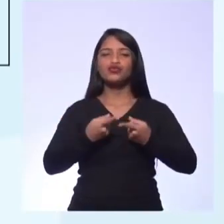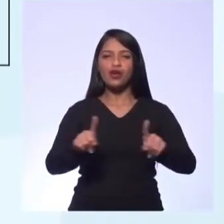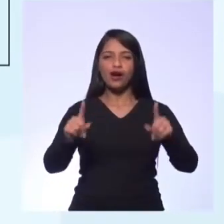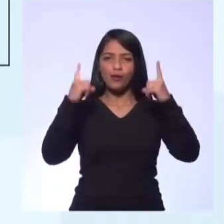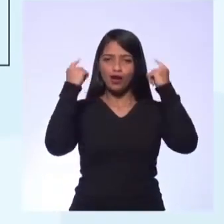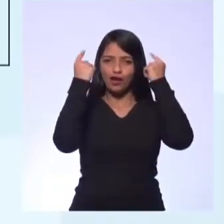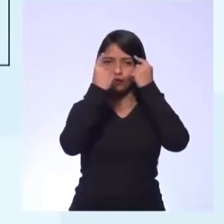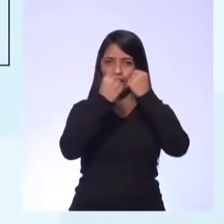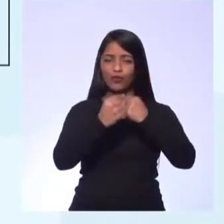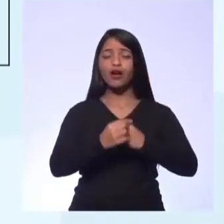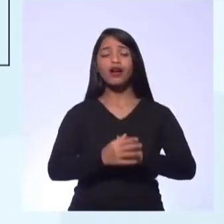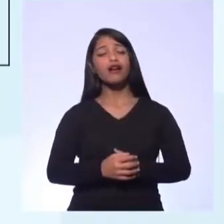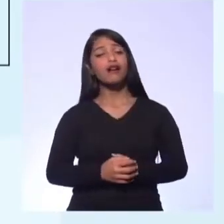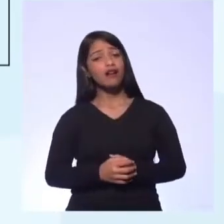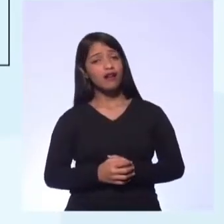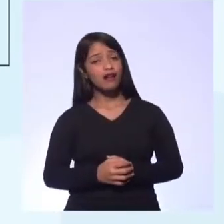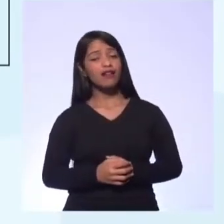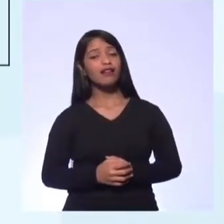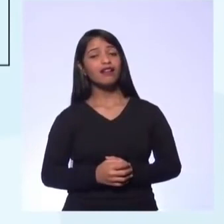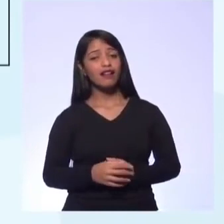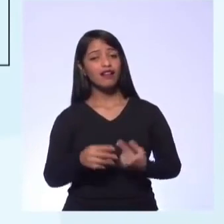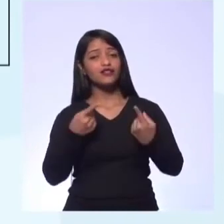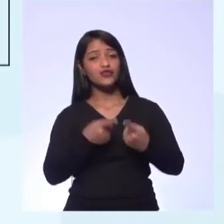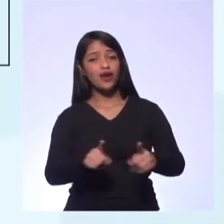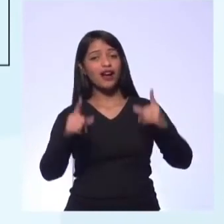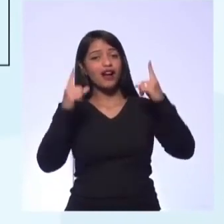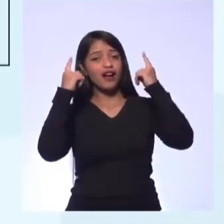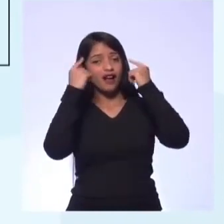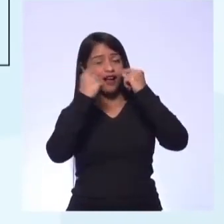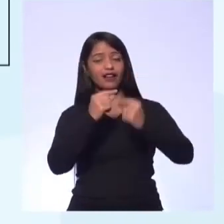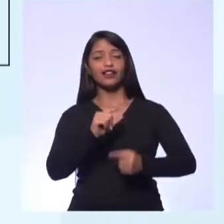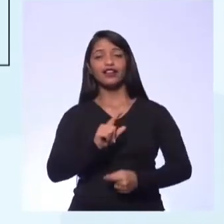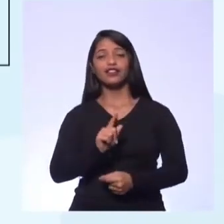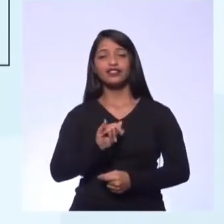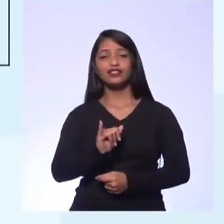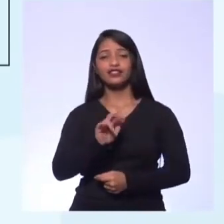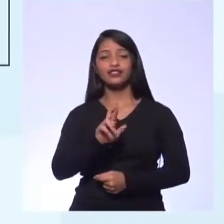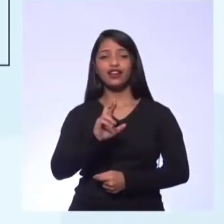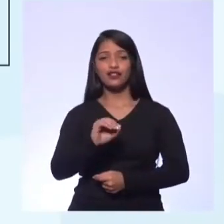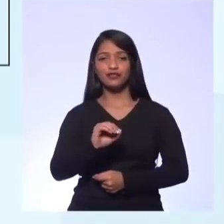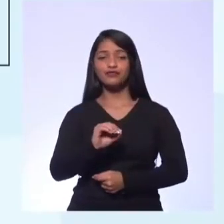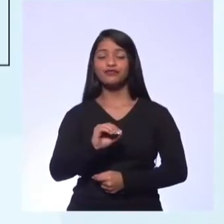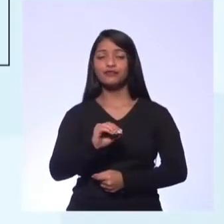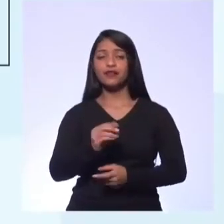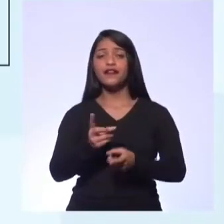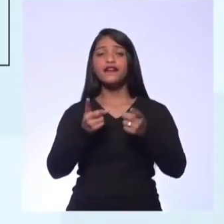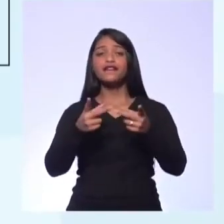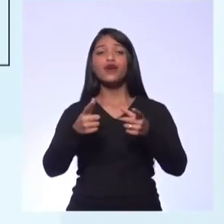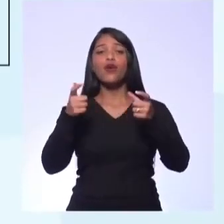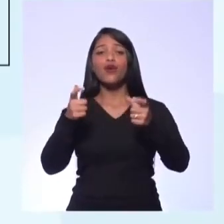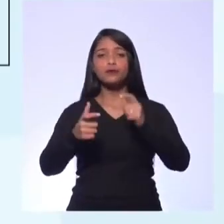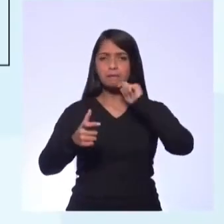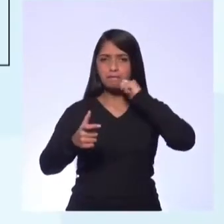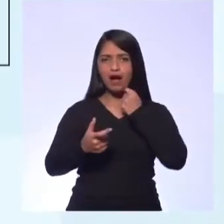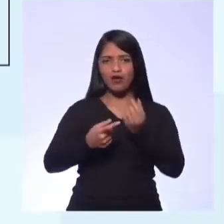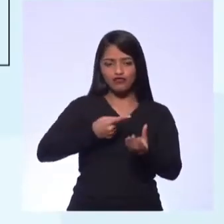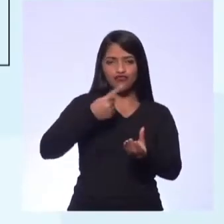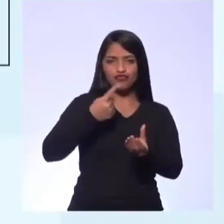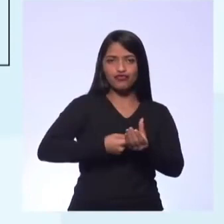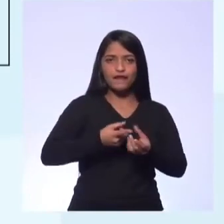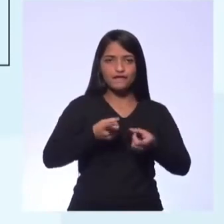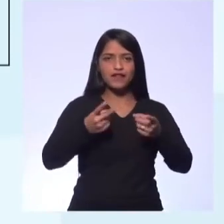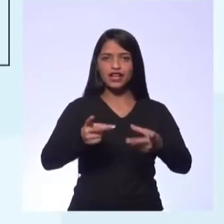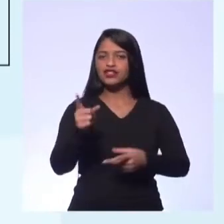tá? é o churrasquinho grego? Churrasquinho grego em inglês é gyro. Só que eles não vendem no pão francês, eles vendem naquela tortilha. Né?